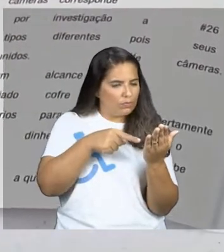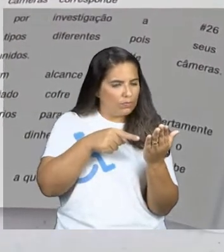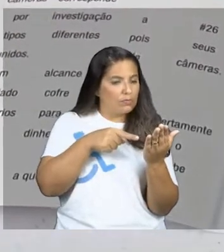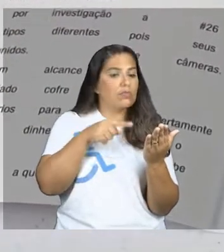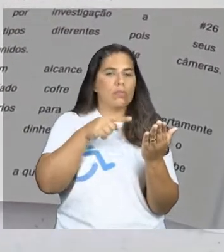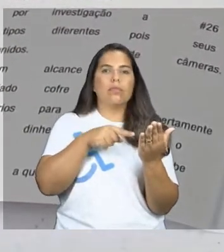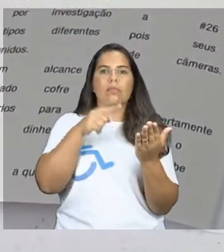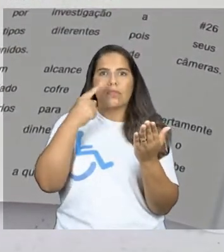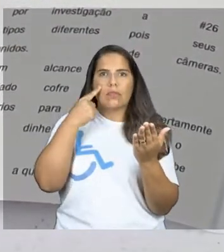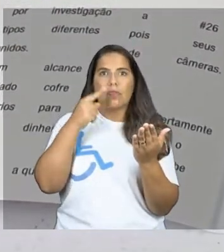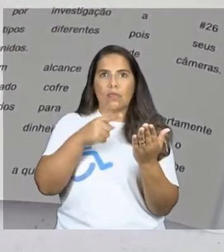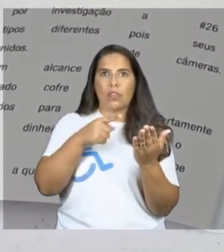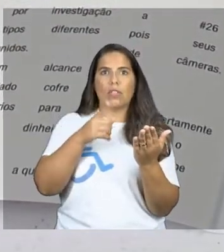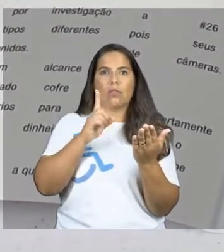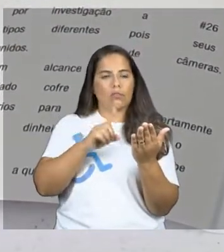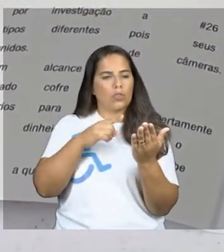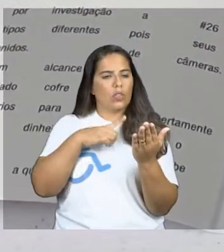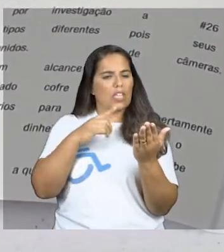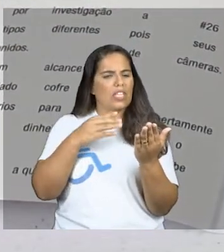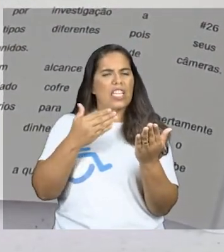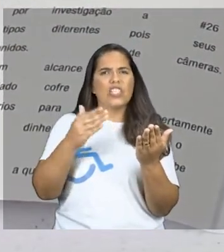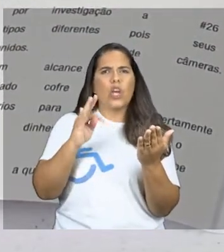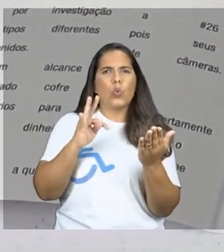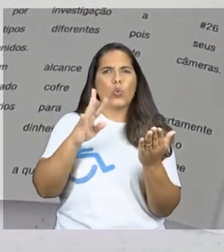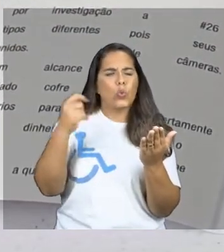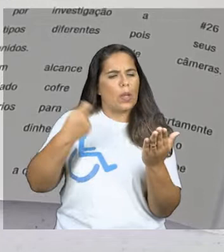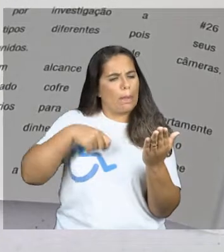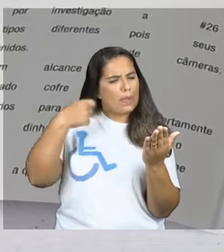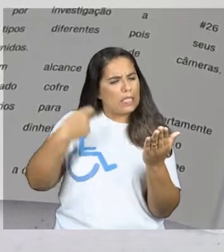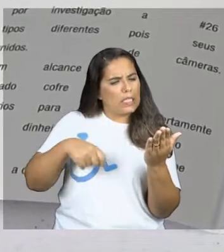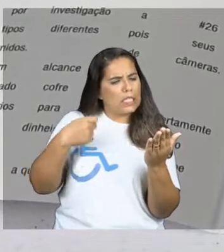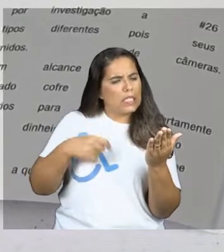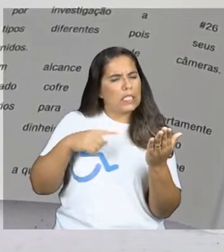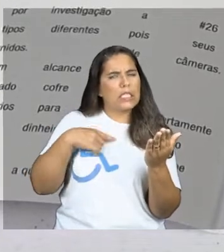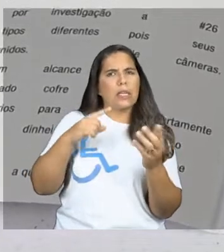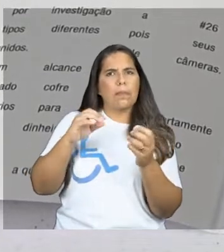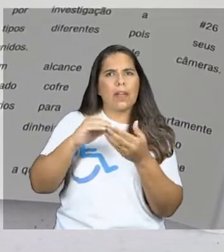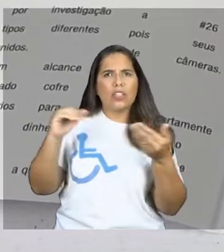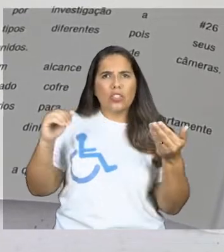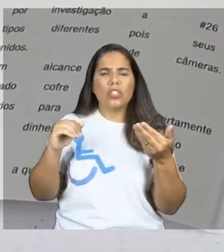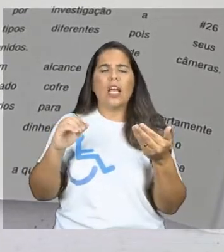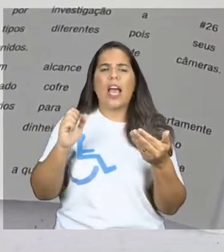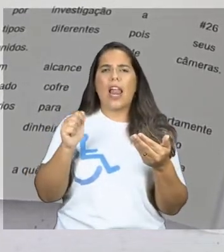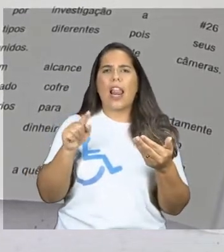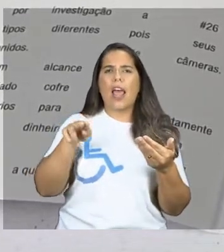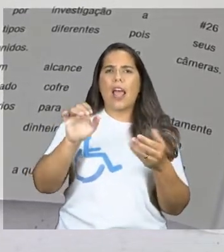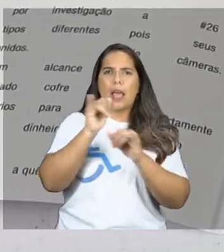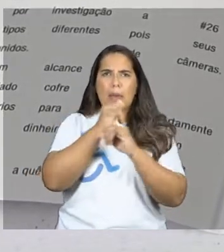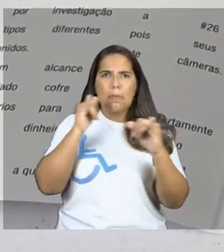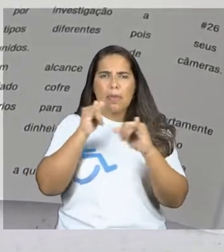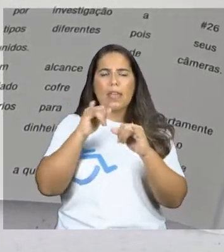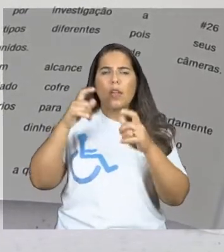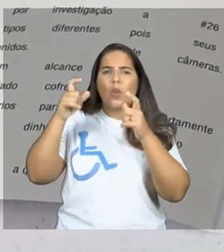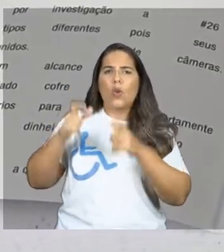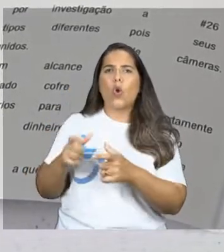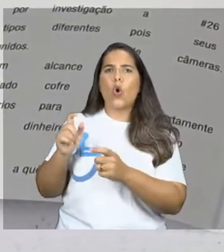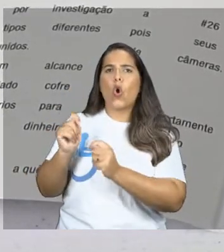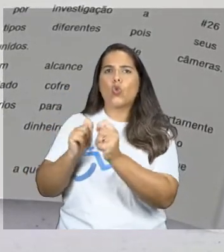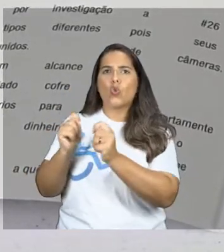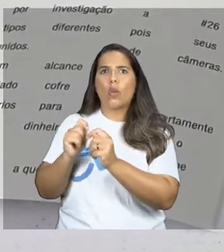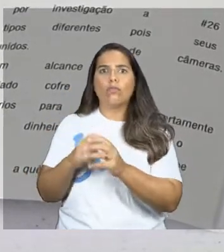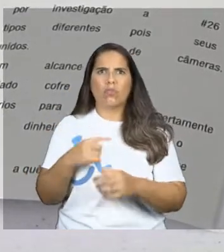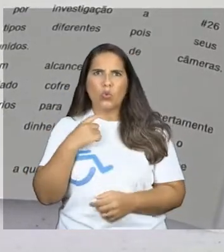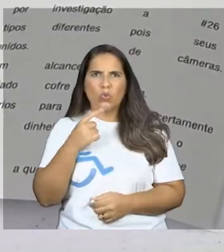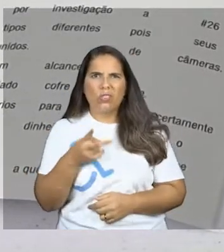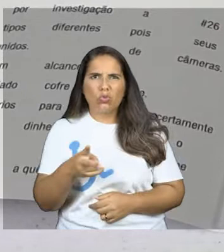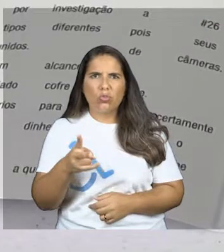caso, ó, os engenheiros deixaram tudo o que você precisa para desativar o alarme na unidade de controle.